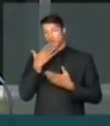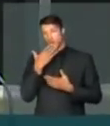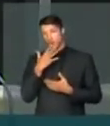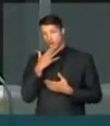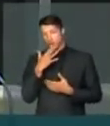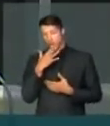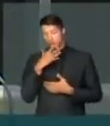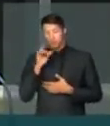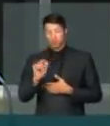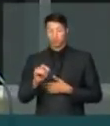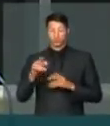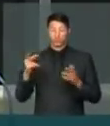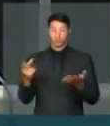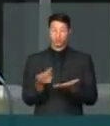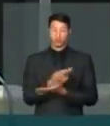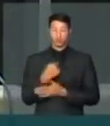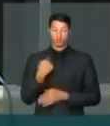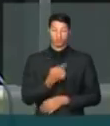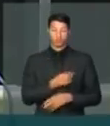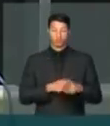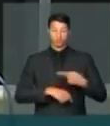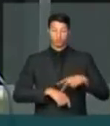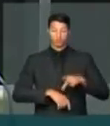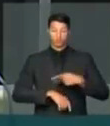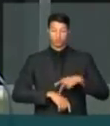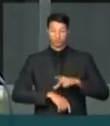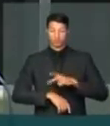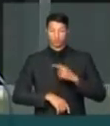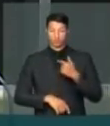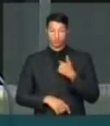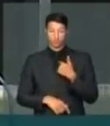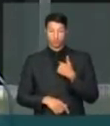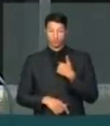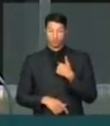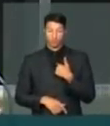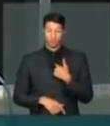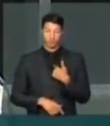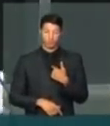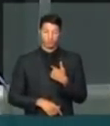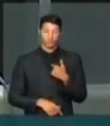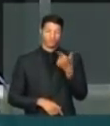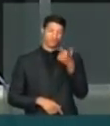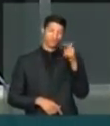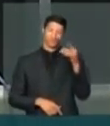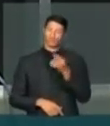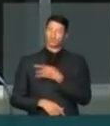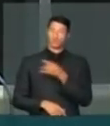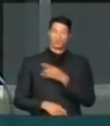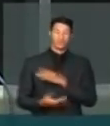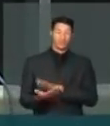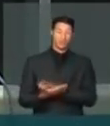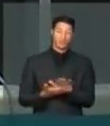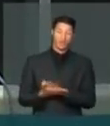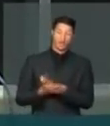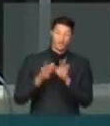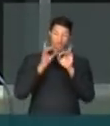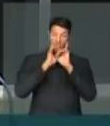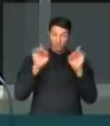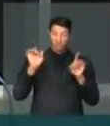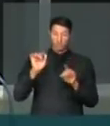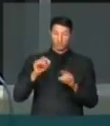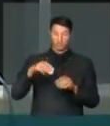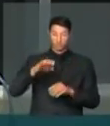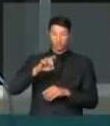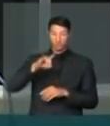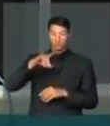conhecimento do que acontece no nosso país. Eu não tenho medo de declarar aqui que uma